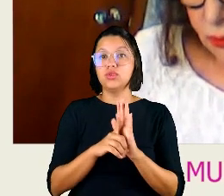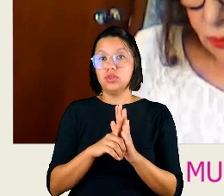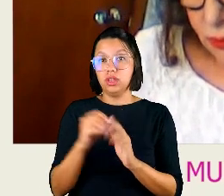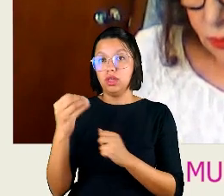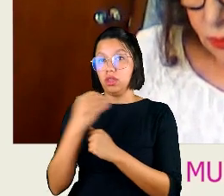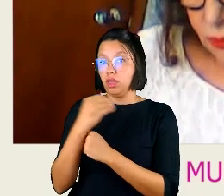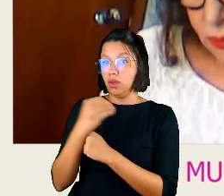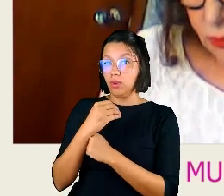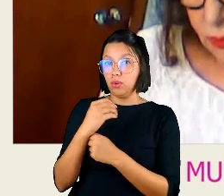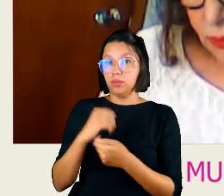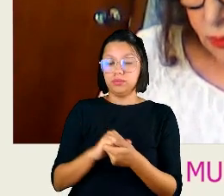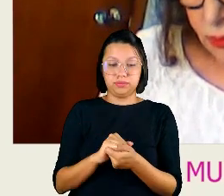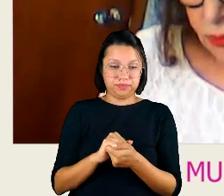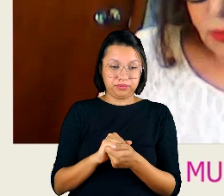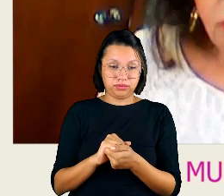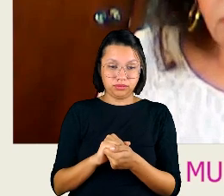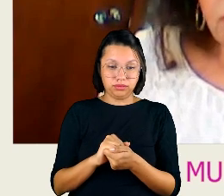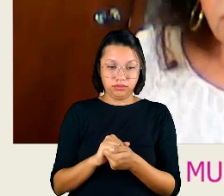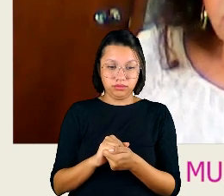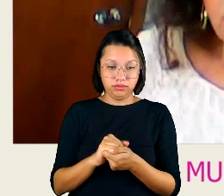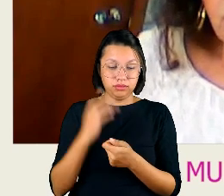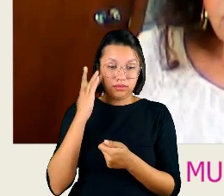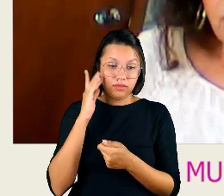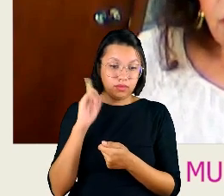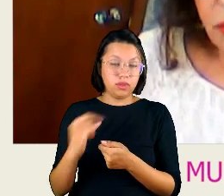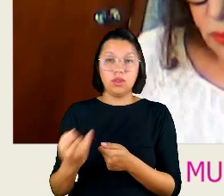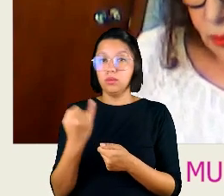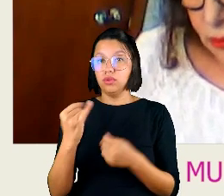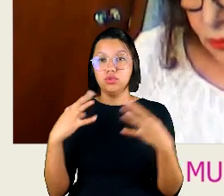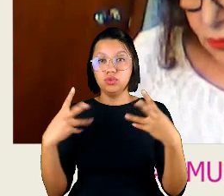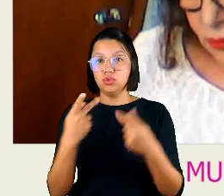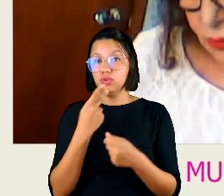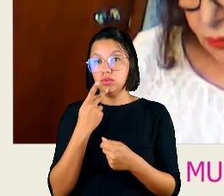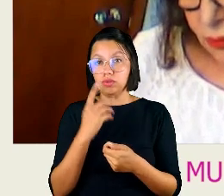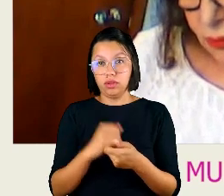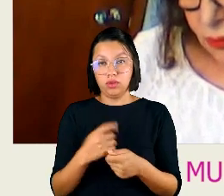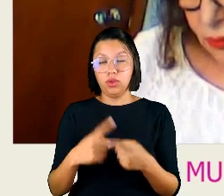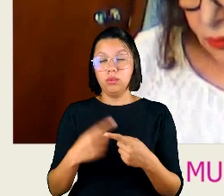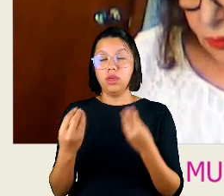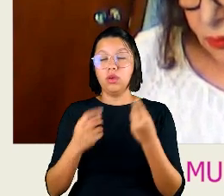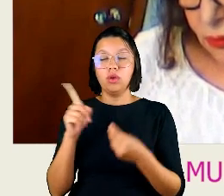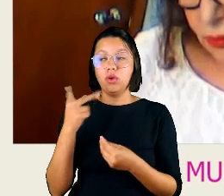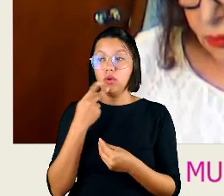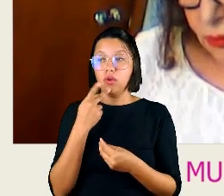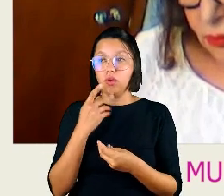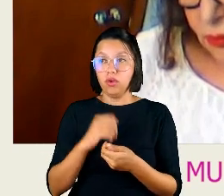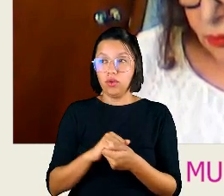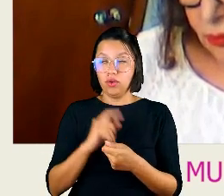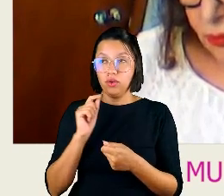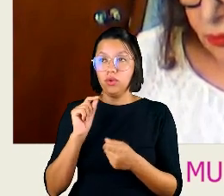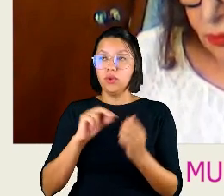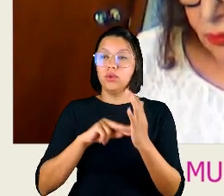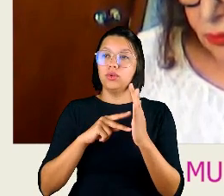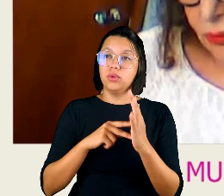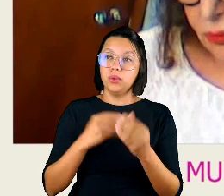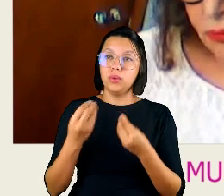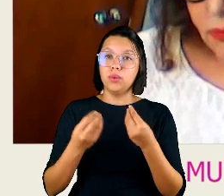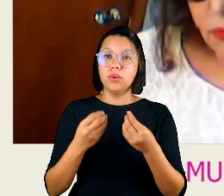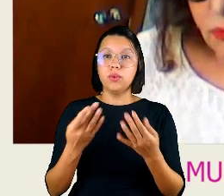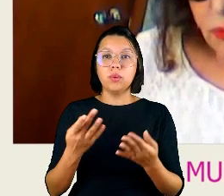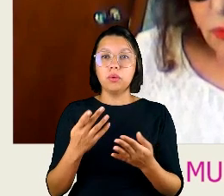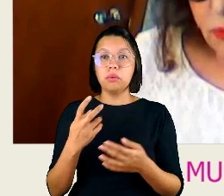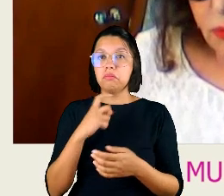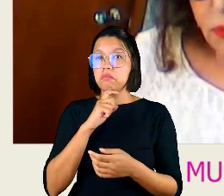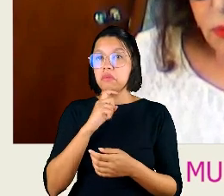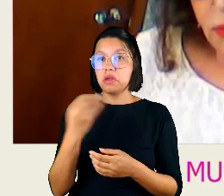tão importante, né, no estudo que a gente falou, porque como a Bruna falou, né, o que significa, né, quando ninguém cuida da gente,